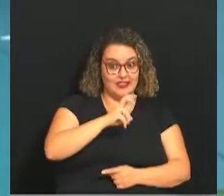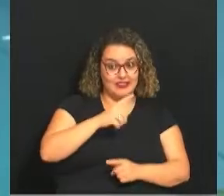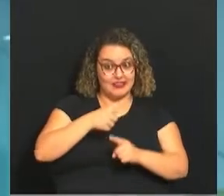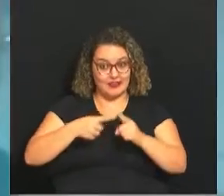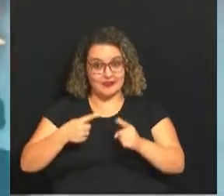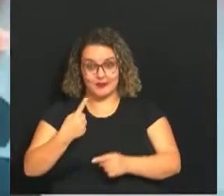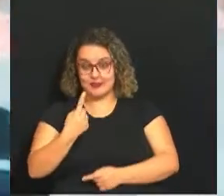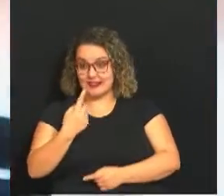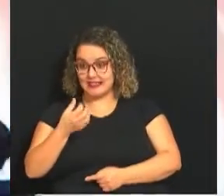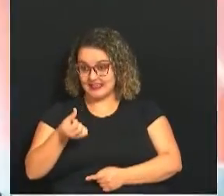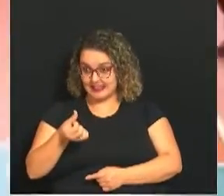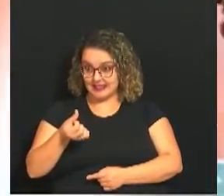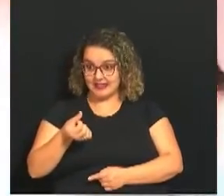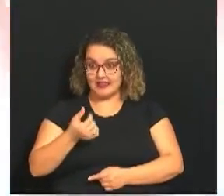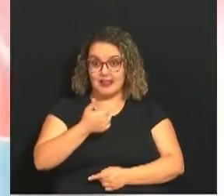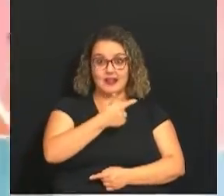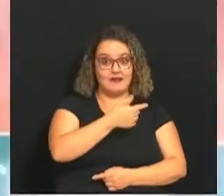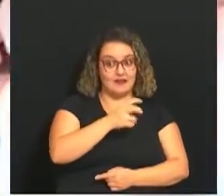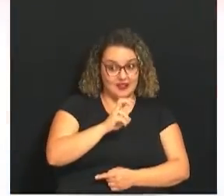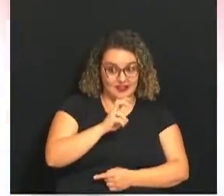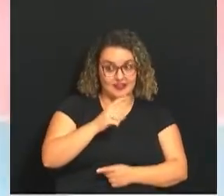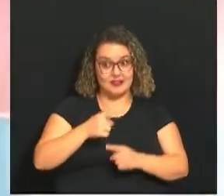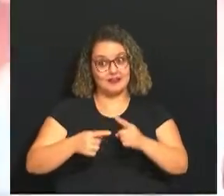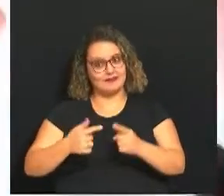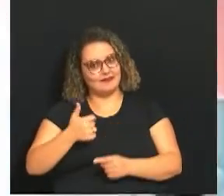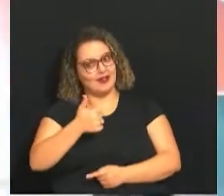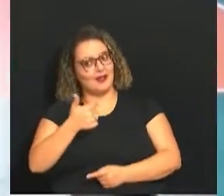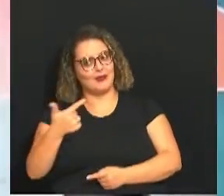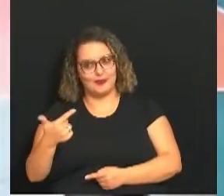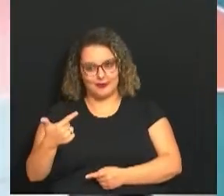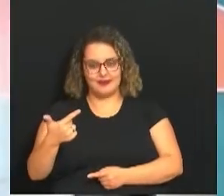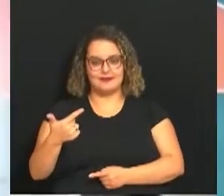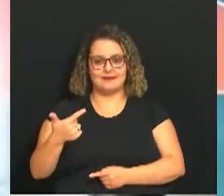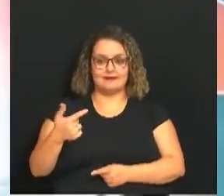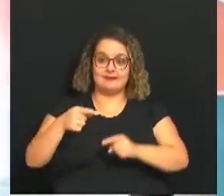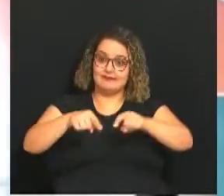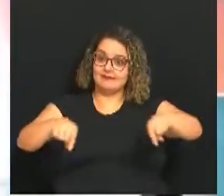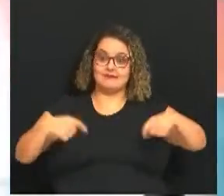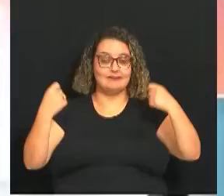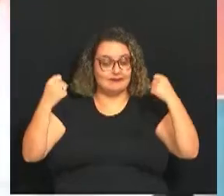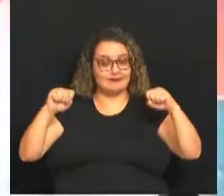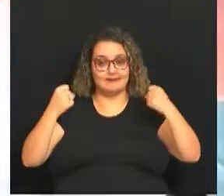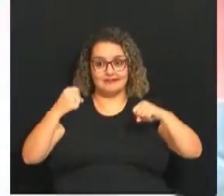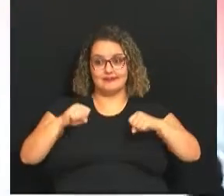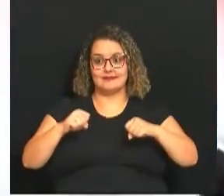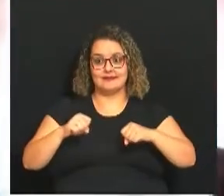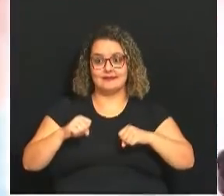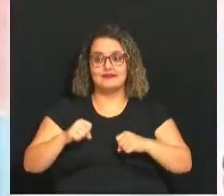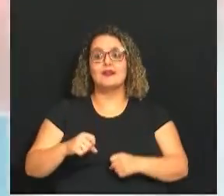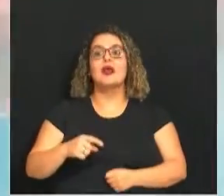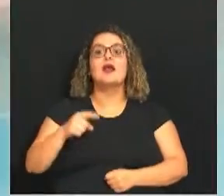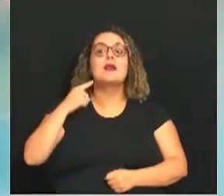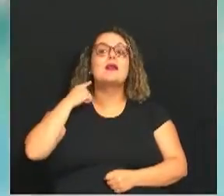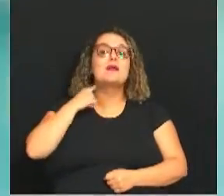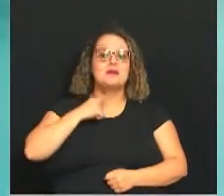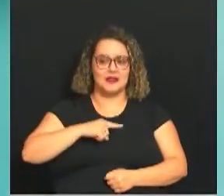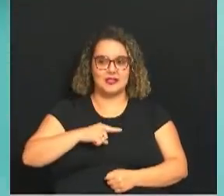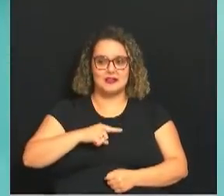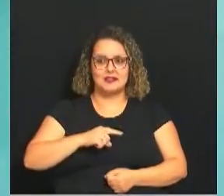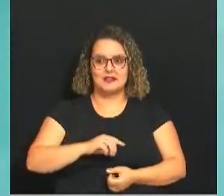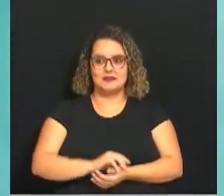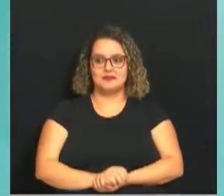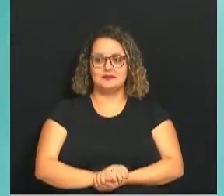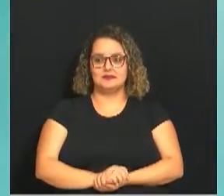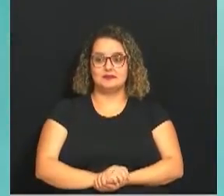25-16 e 25-12, no ginásio do Riacho, em Contagem, Minas Gerais. O